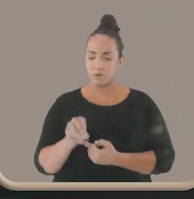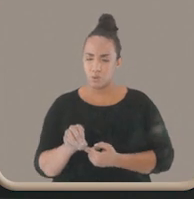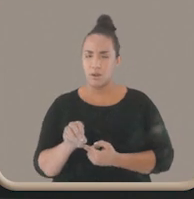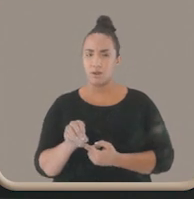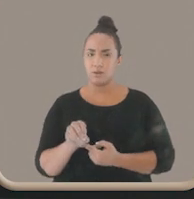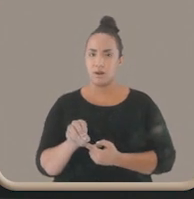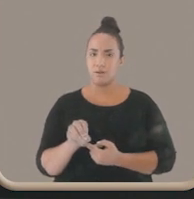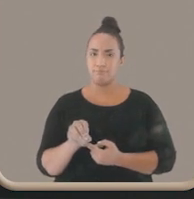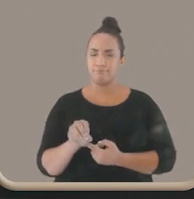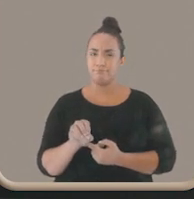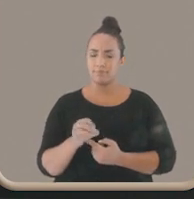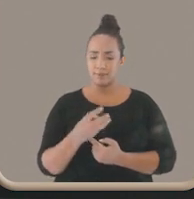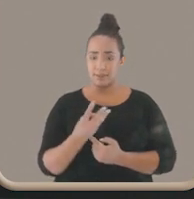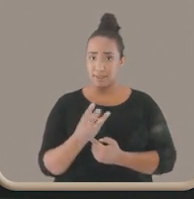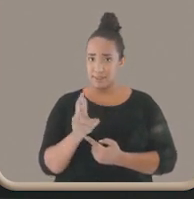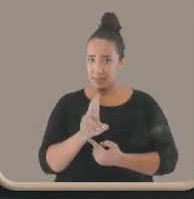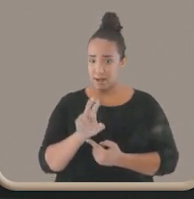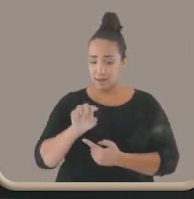50.